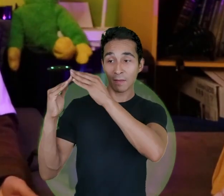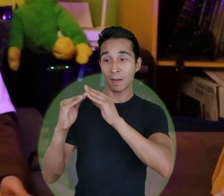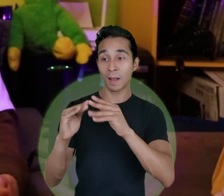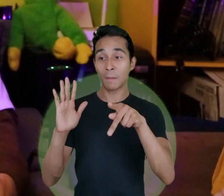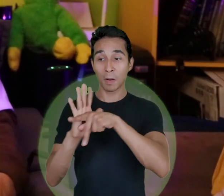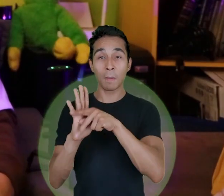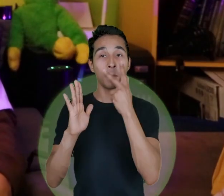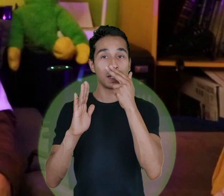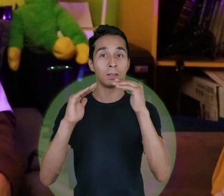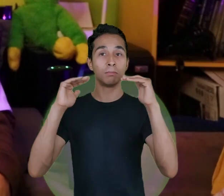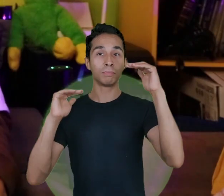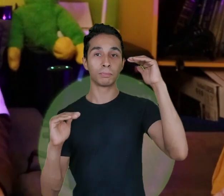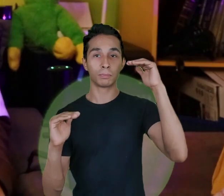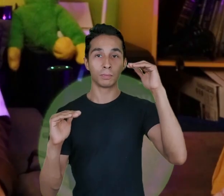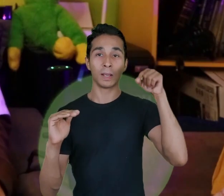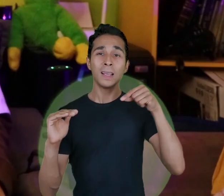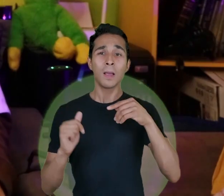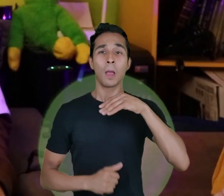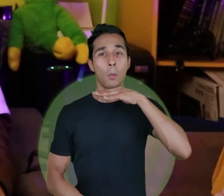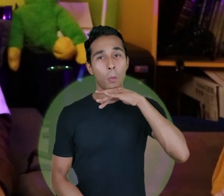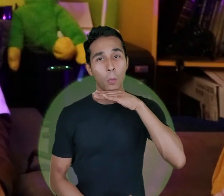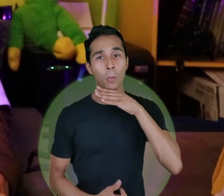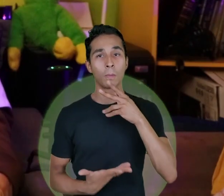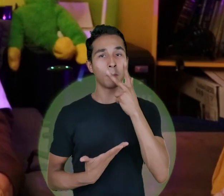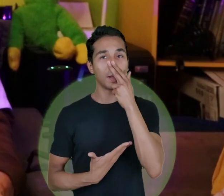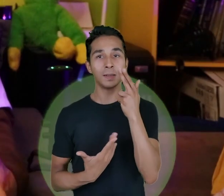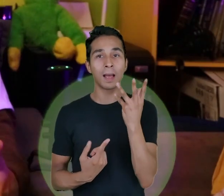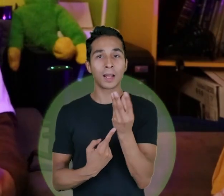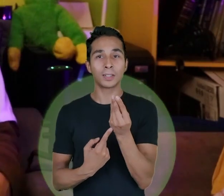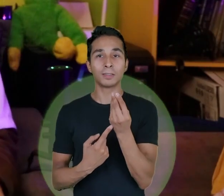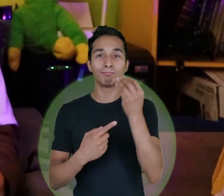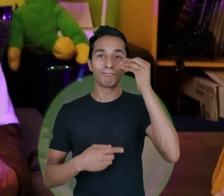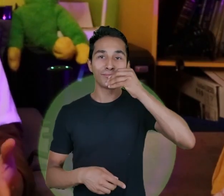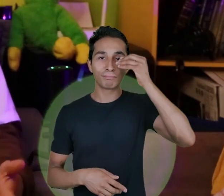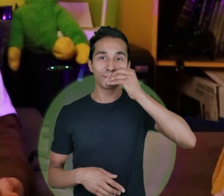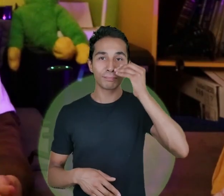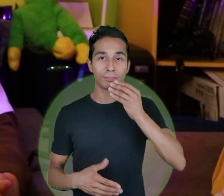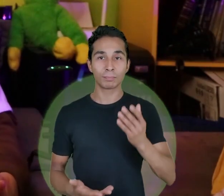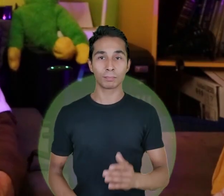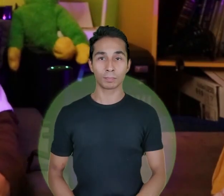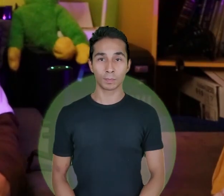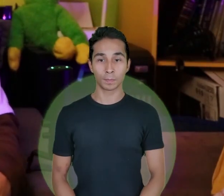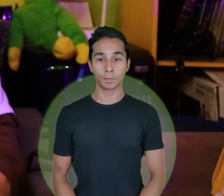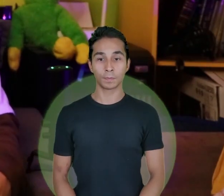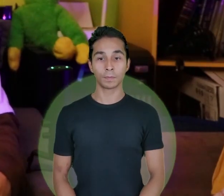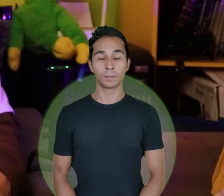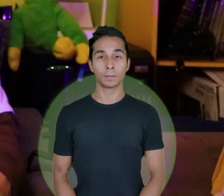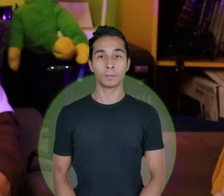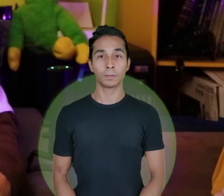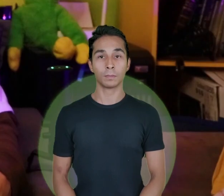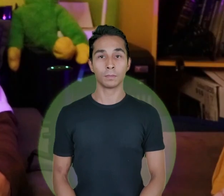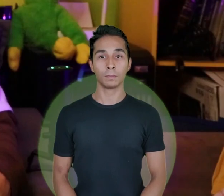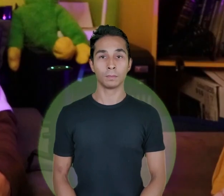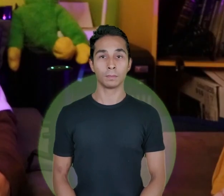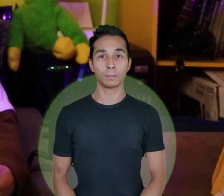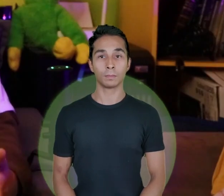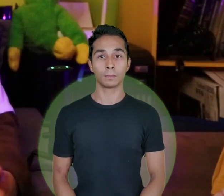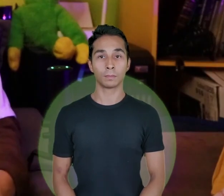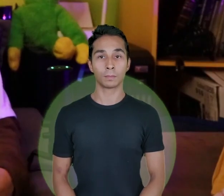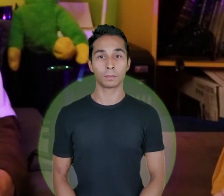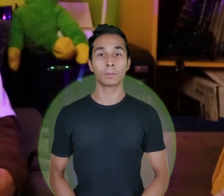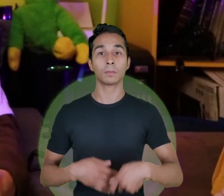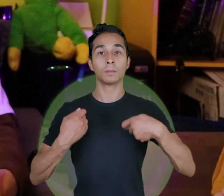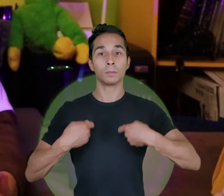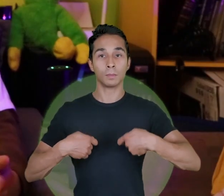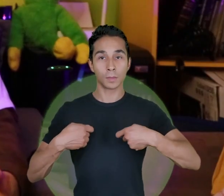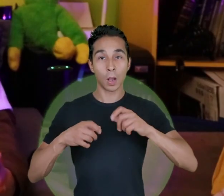classe artística como um todo. E muitas vezes se fala de rede de apoio, né, para que periferias